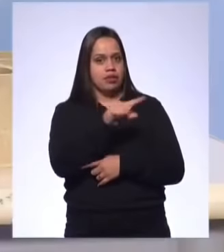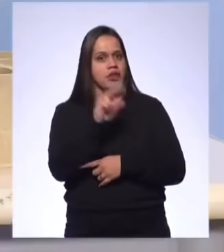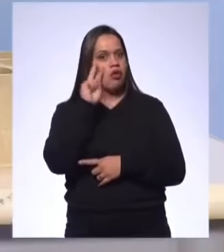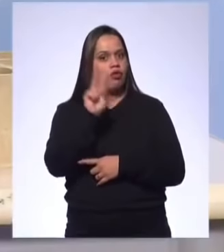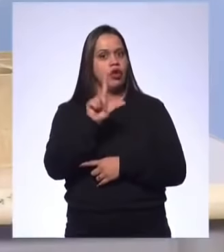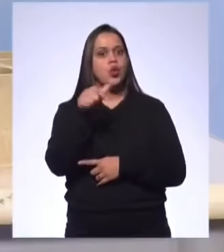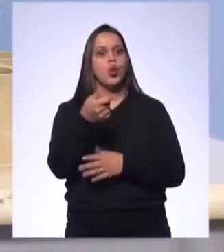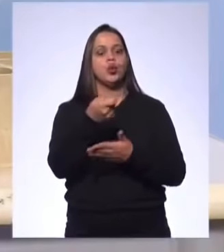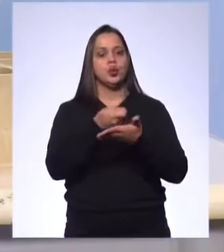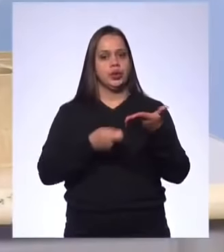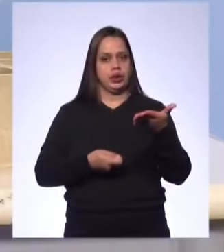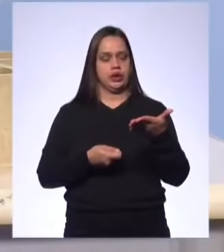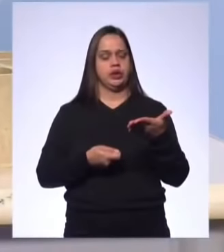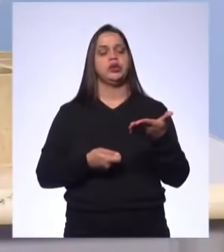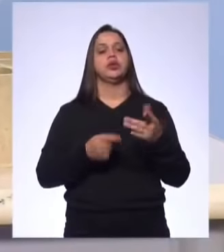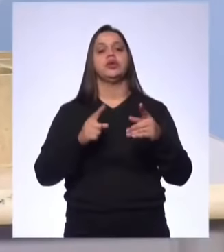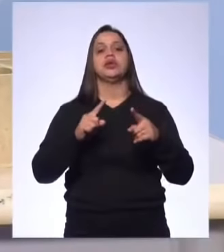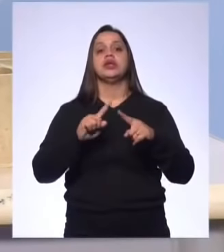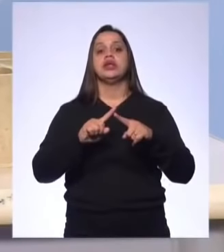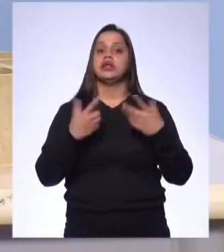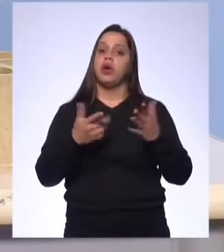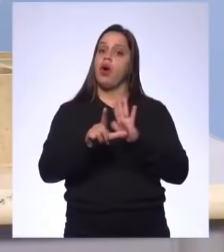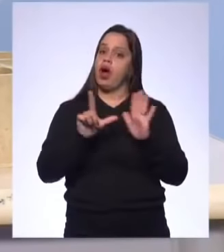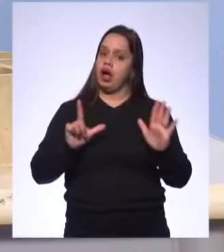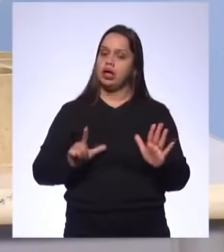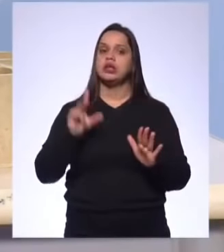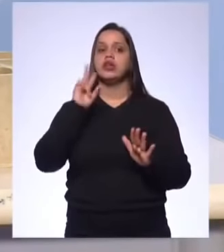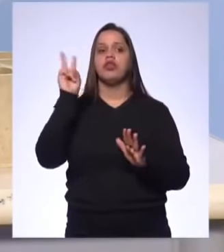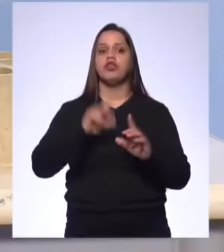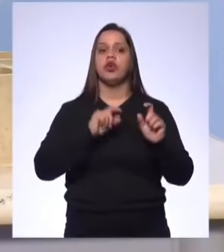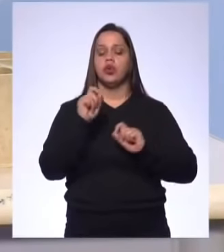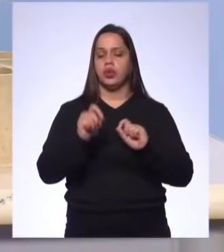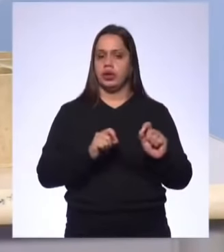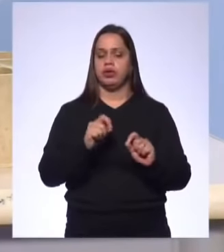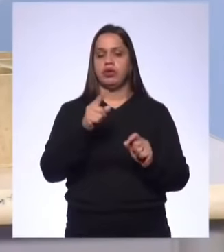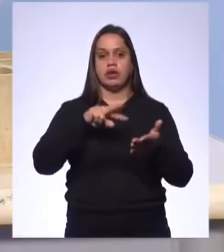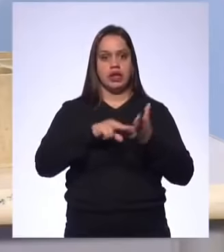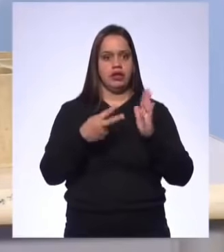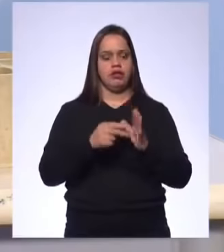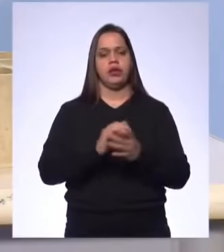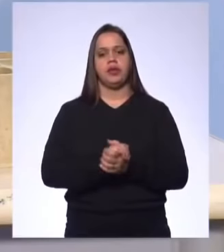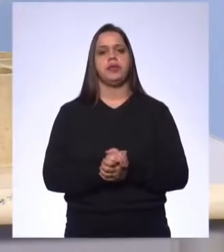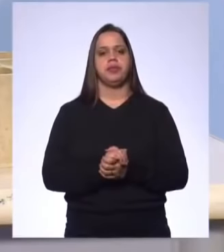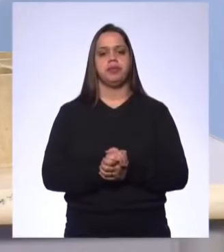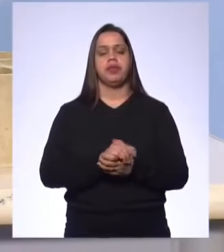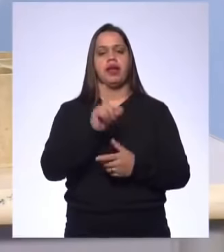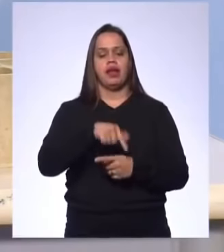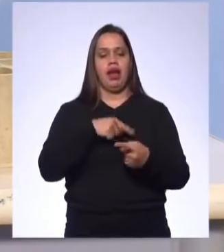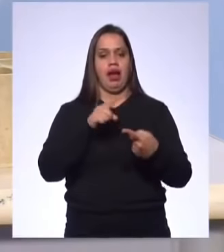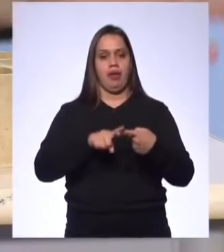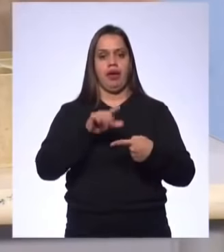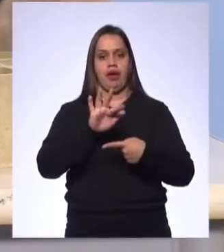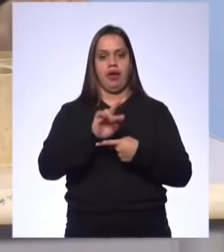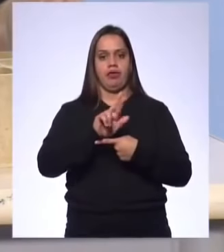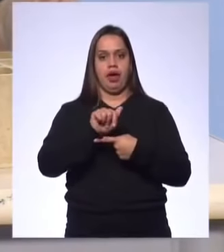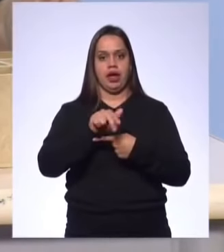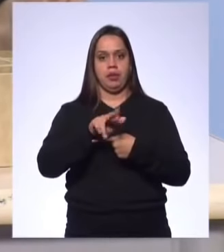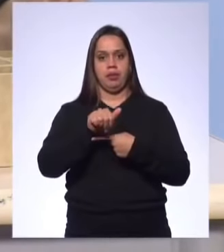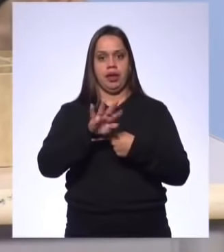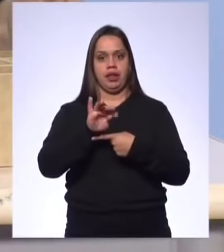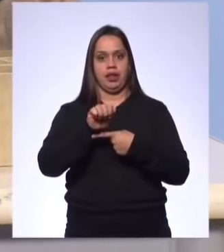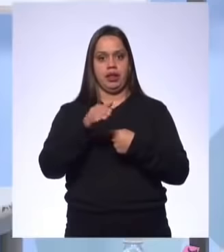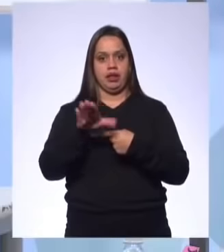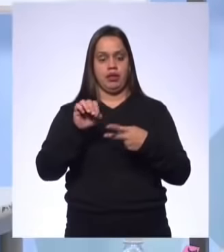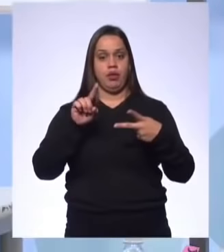o que significa, tá? Vocês vão ouvir a palavra fragmentação e desfragmentação. Assim,